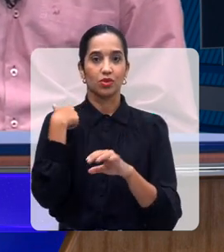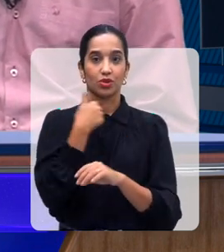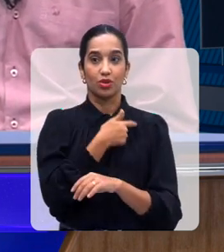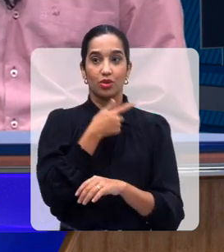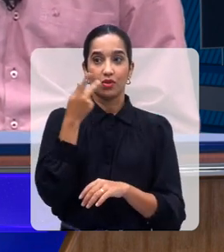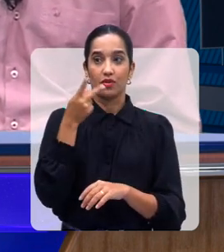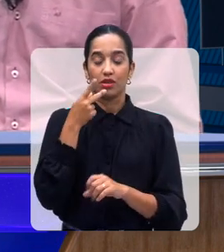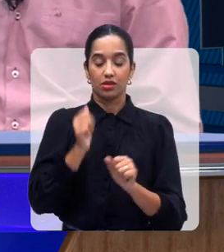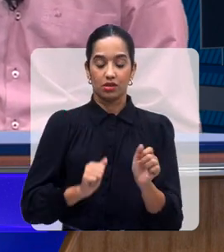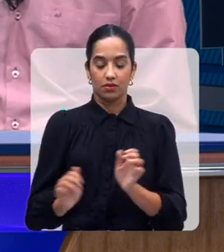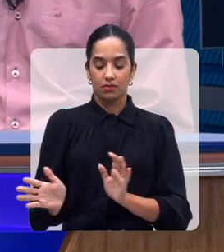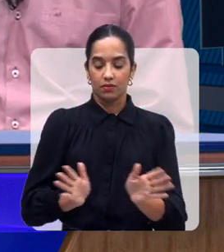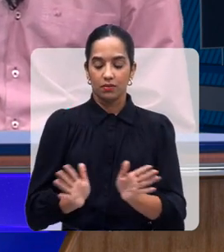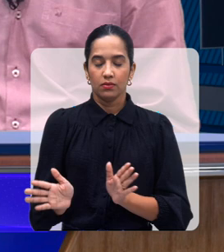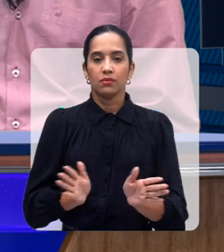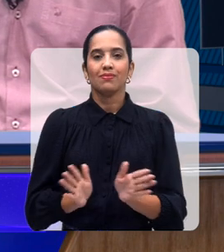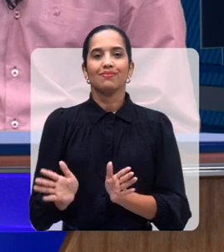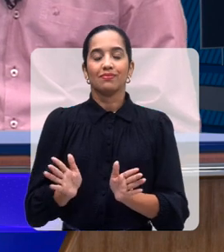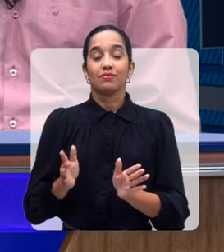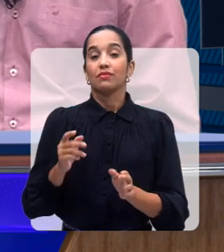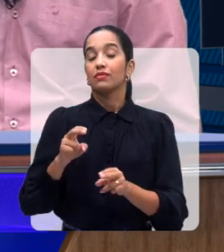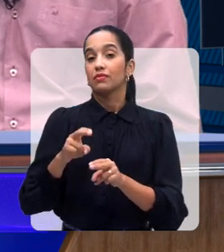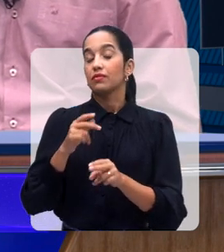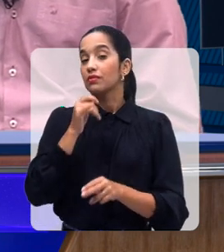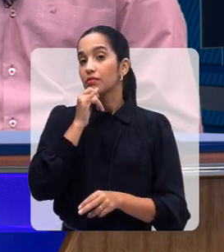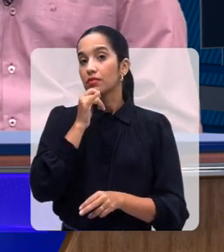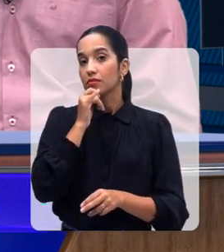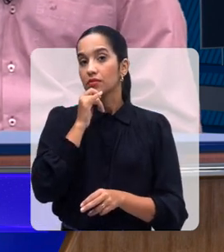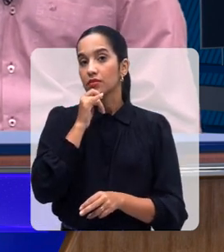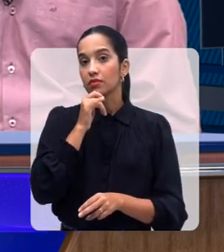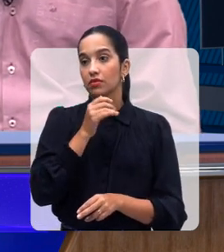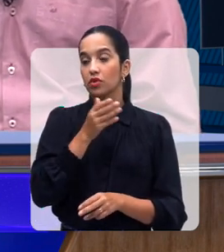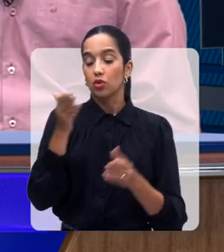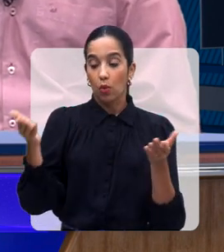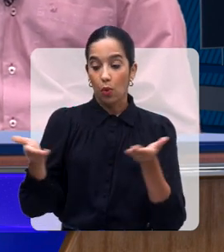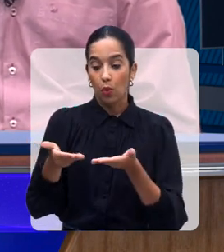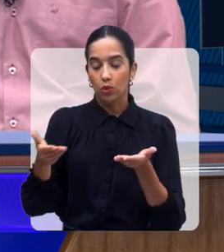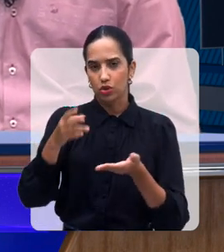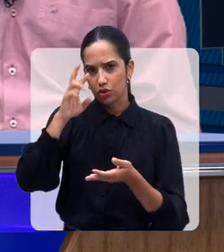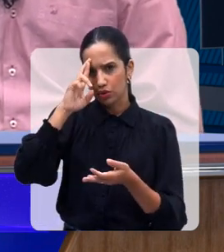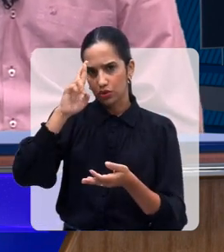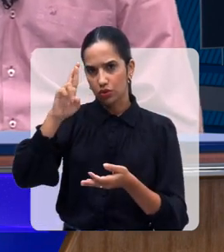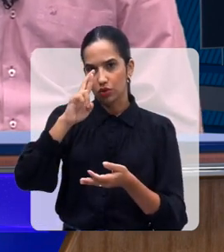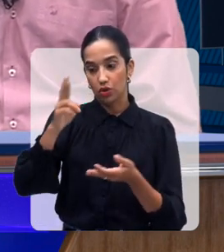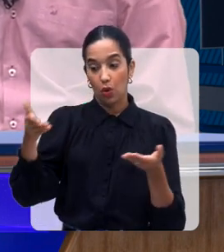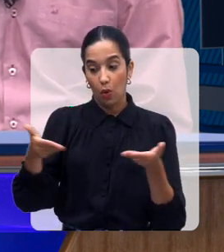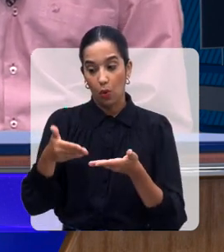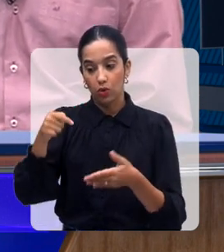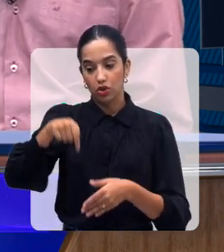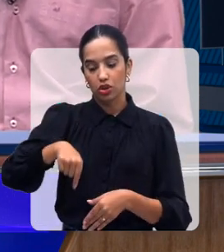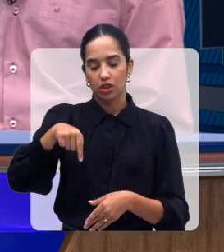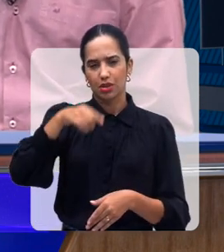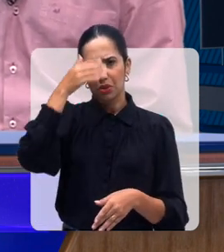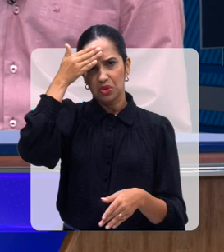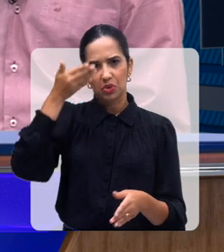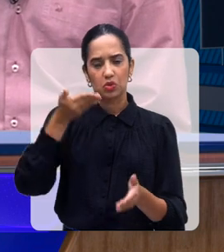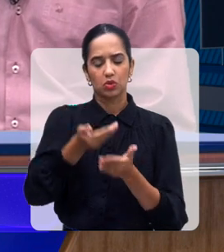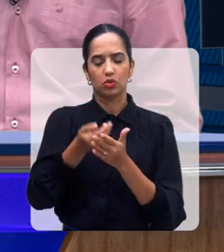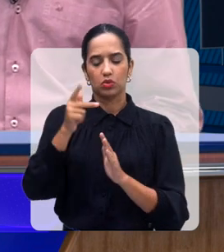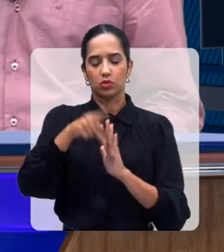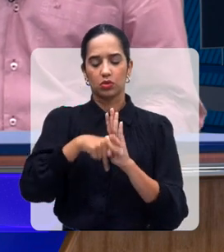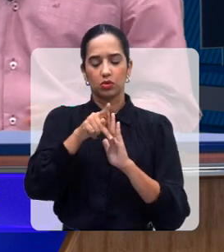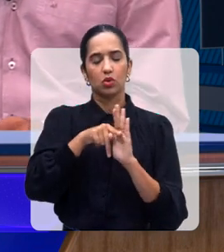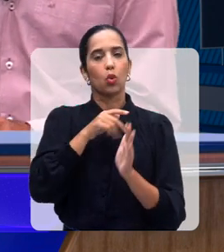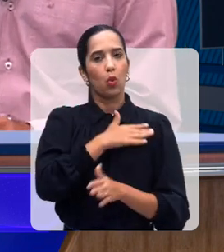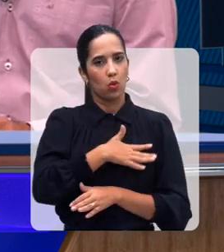Já que estamos falando de acessibilidade, a sensibilidade por parte, por exemplo, a diretoria atual da TV Assembleia acreditou no